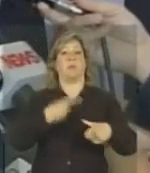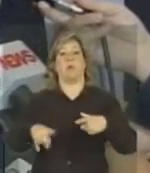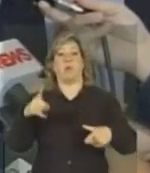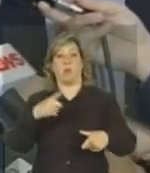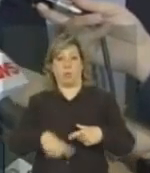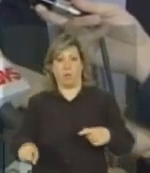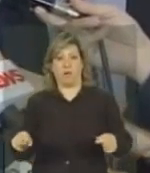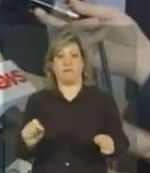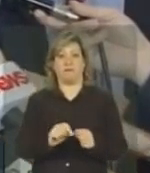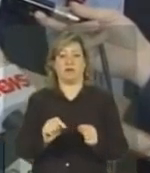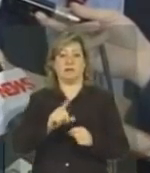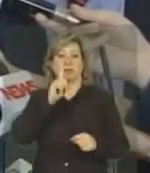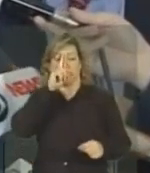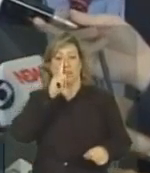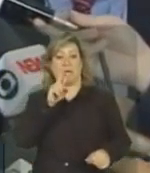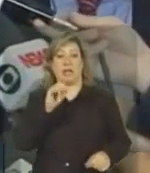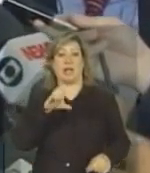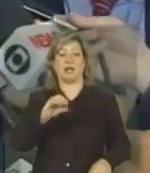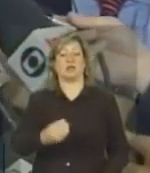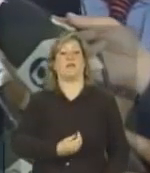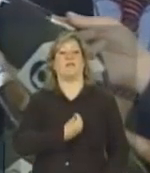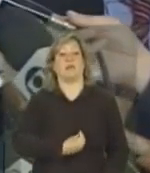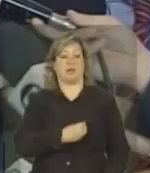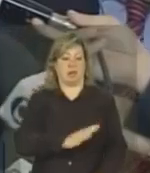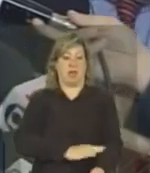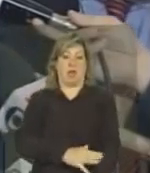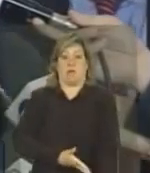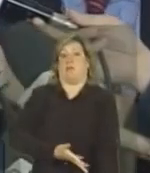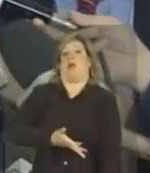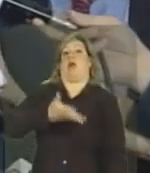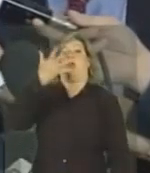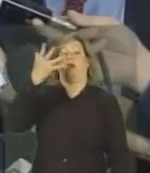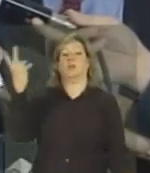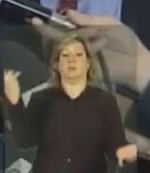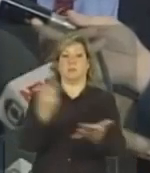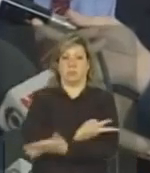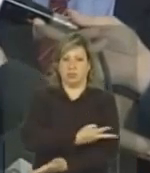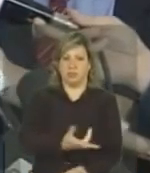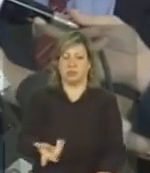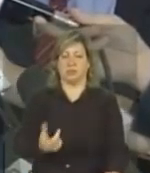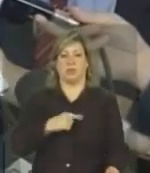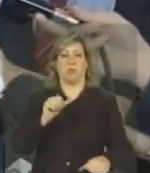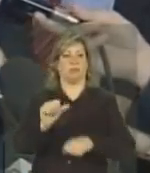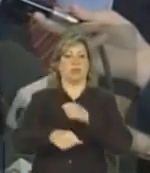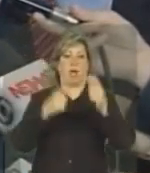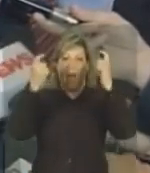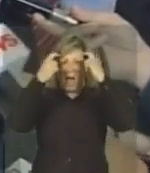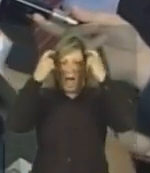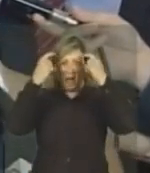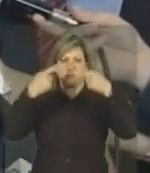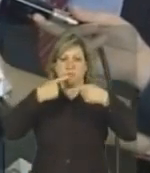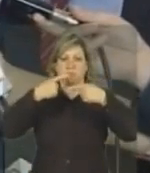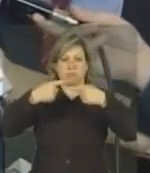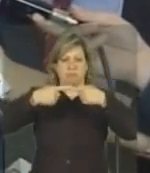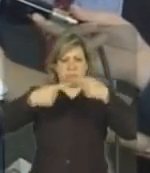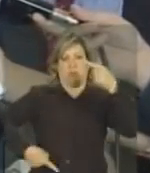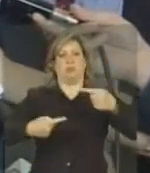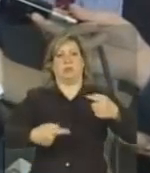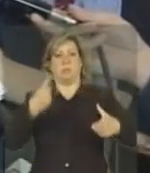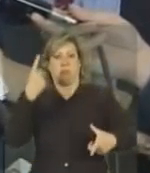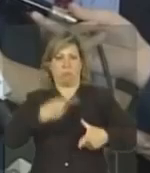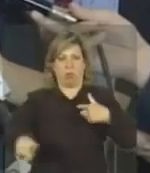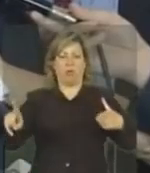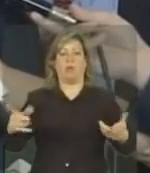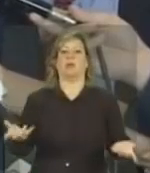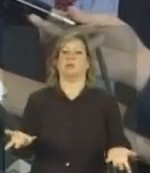podem levar, inclusive, a risco de vida, pressão alta aumenta, pico hipertensivo, mudança neurológica, por isso essa pessoa